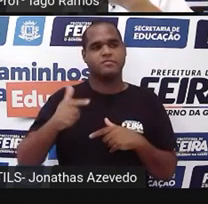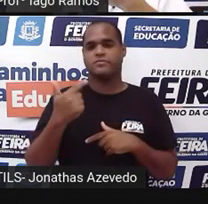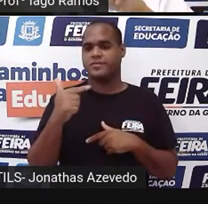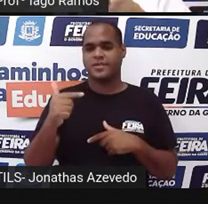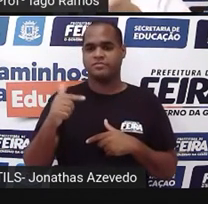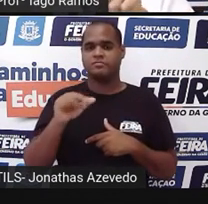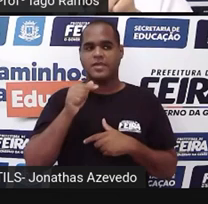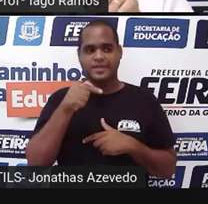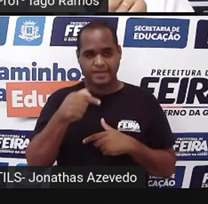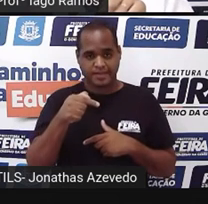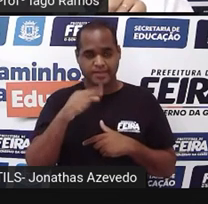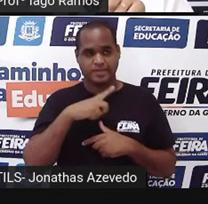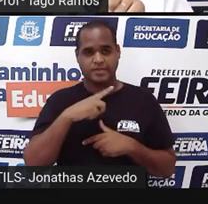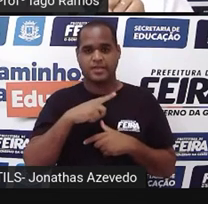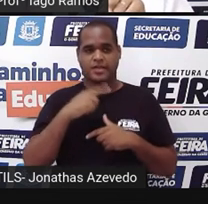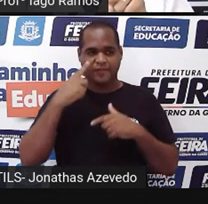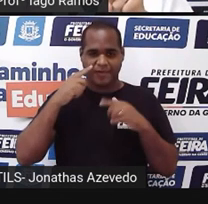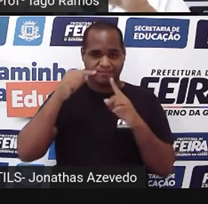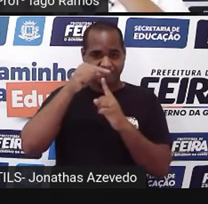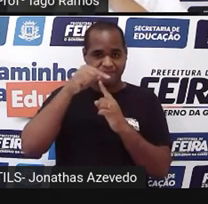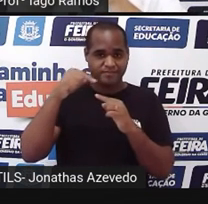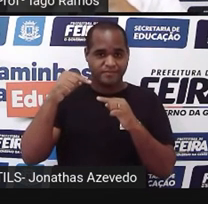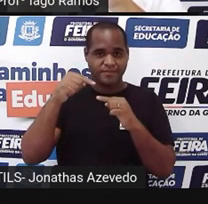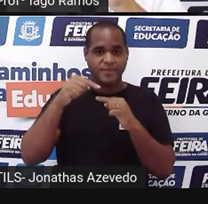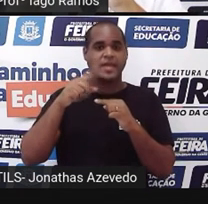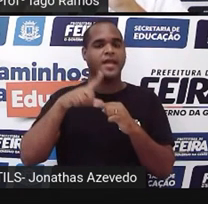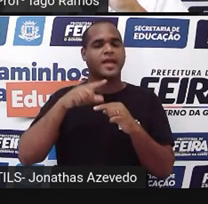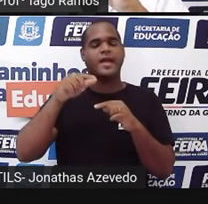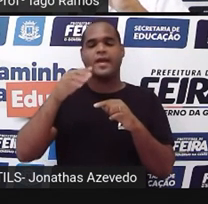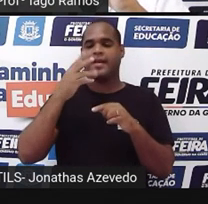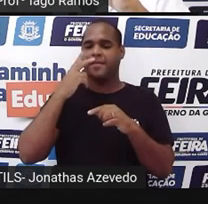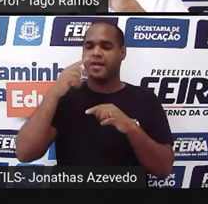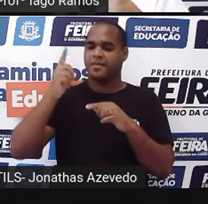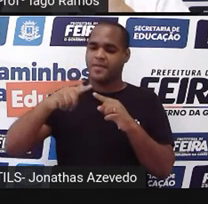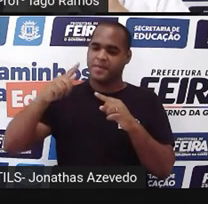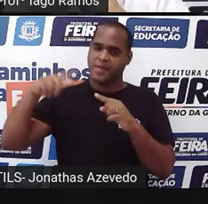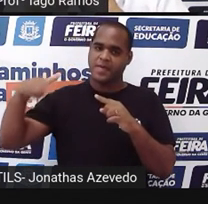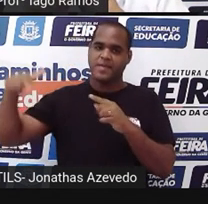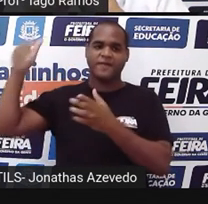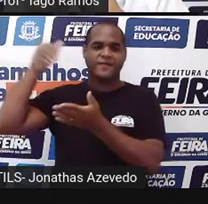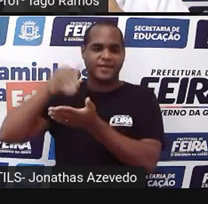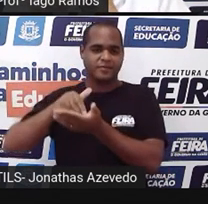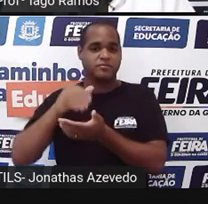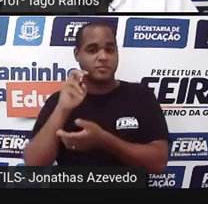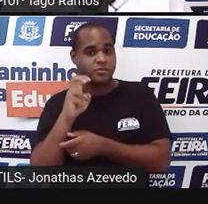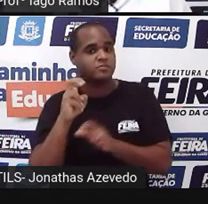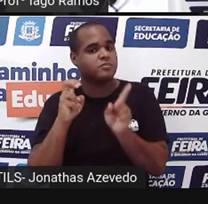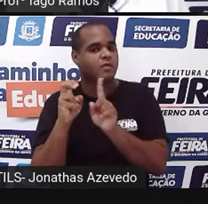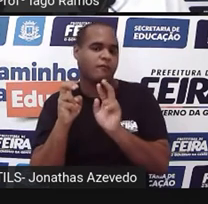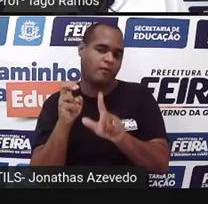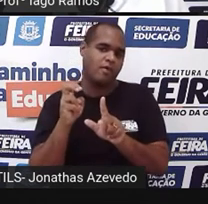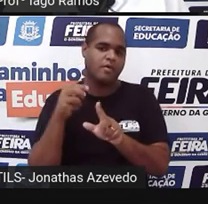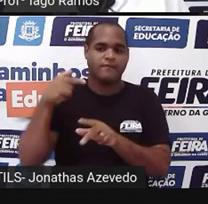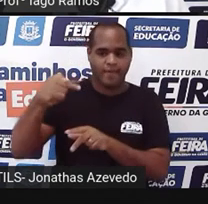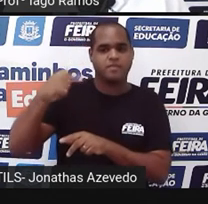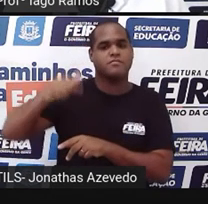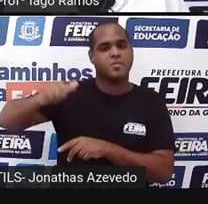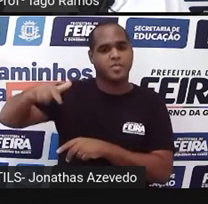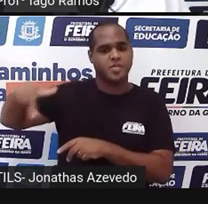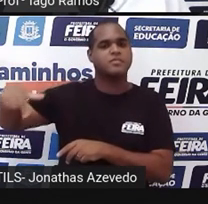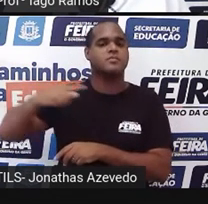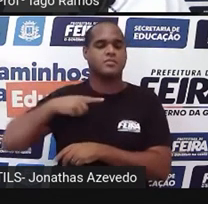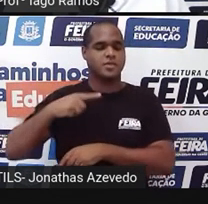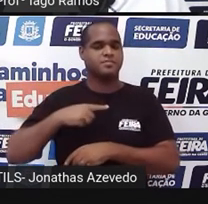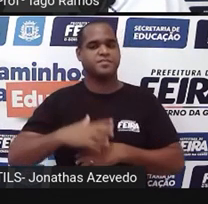já o set que tem a barra em cima ele é um período ele vai se repetir infinitamente tá por isso é uma dízima composta